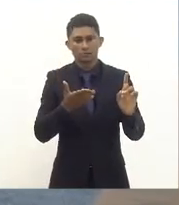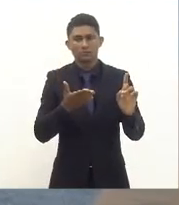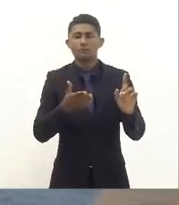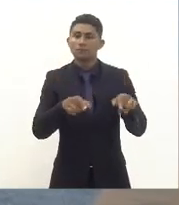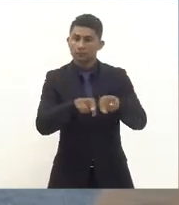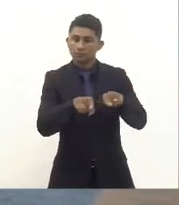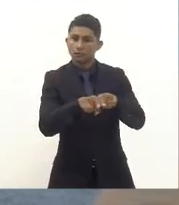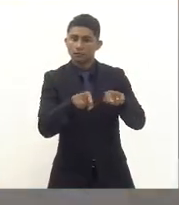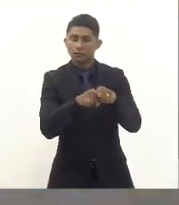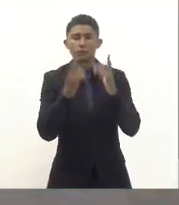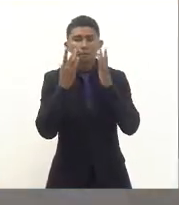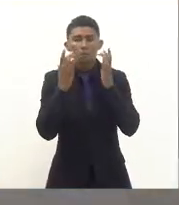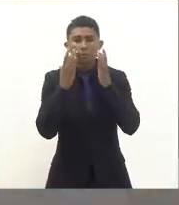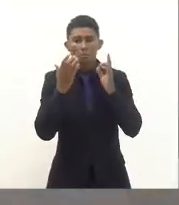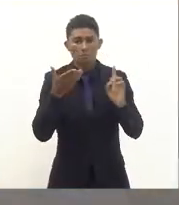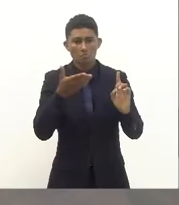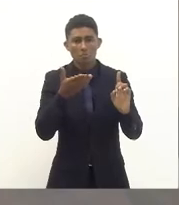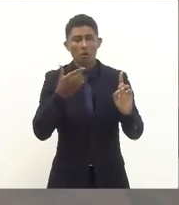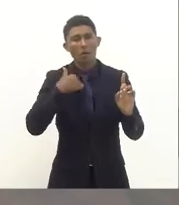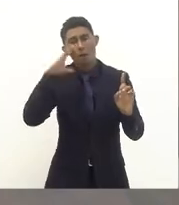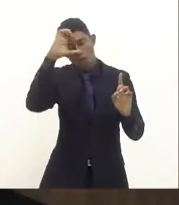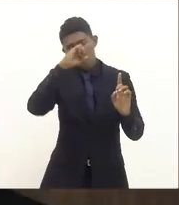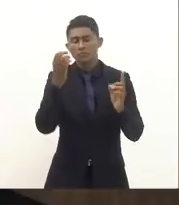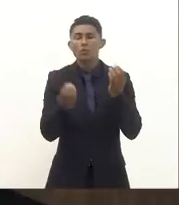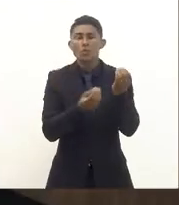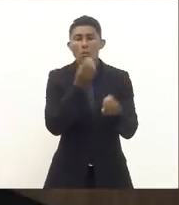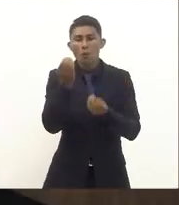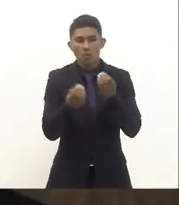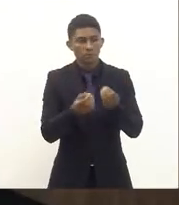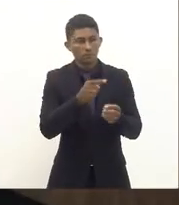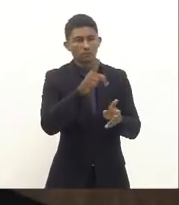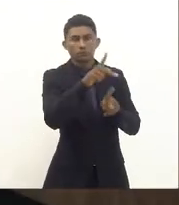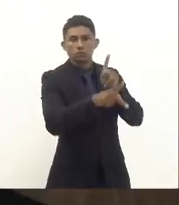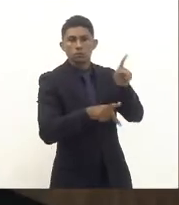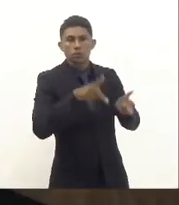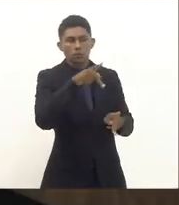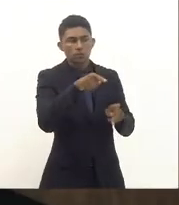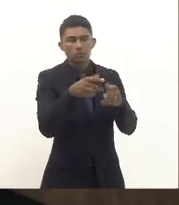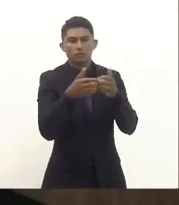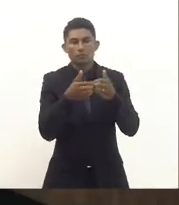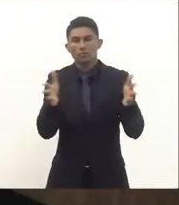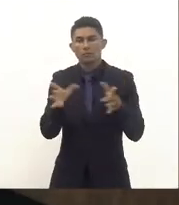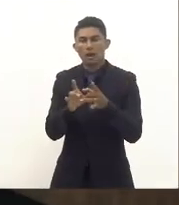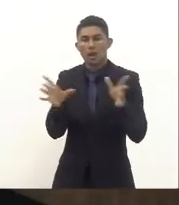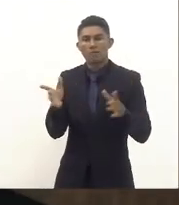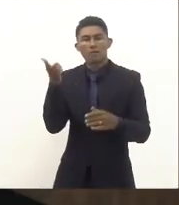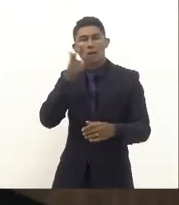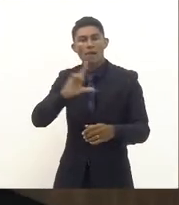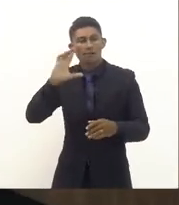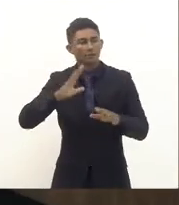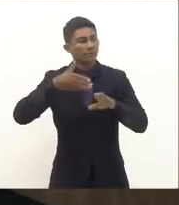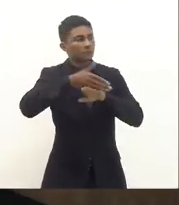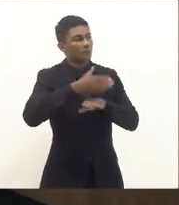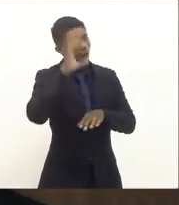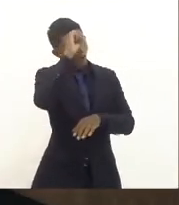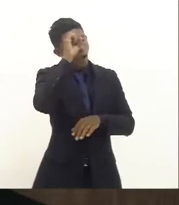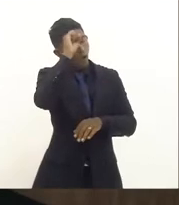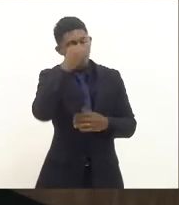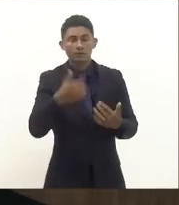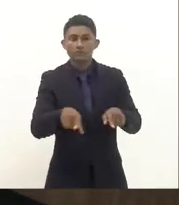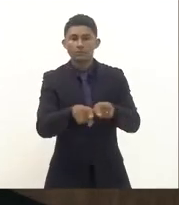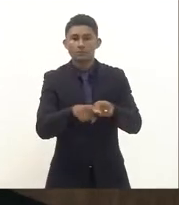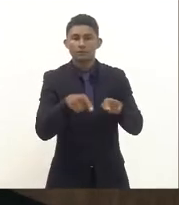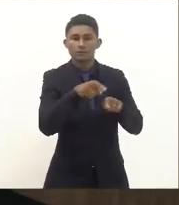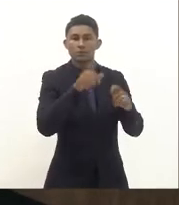matuko só só seria possível a partir da cultura popular Então isso é mágico Esse é transformador eu aprendi junto ao